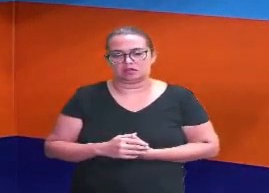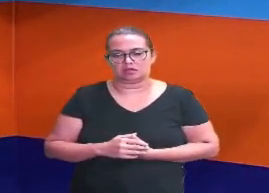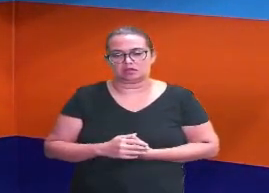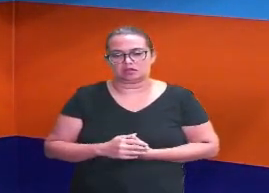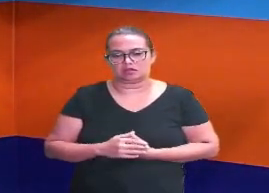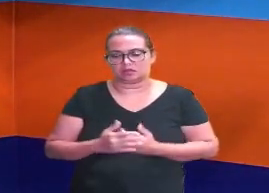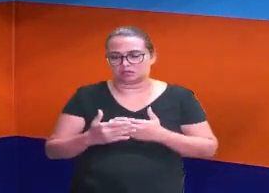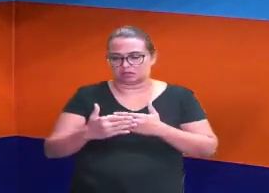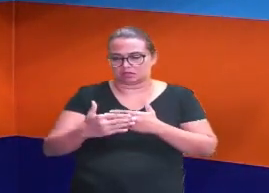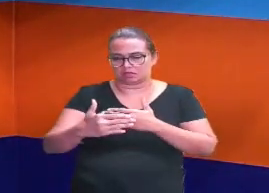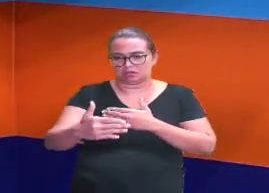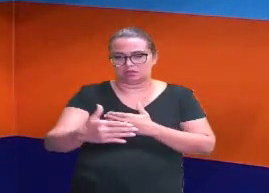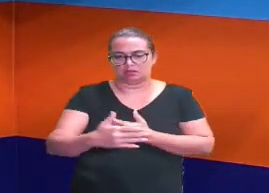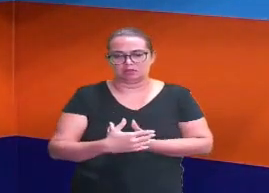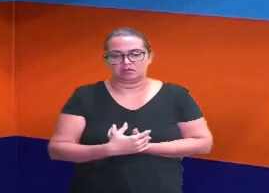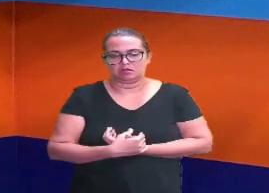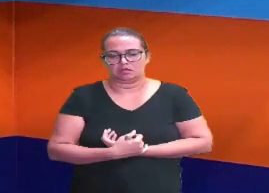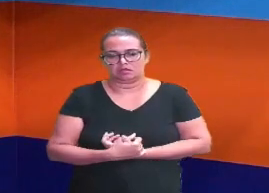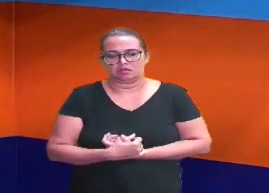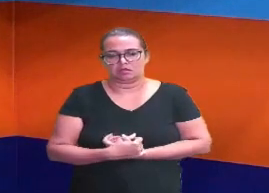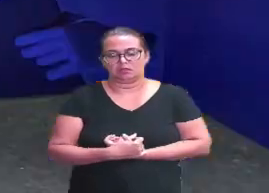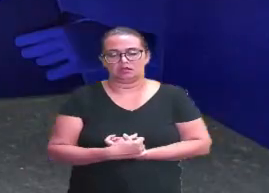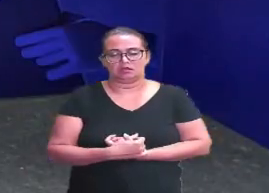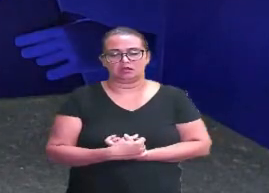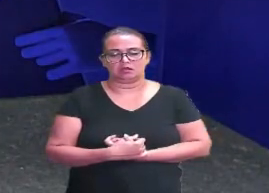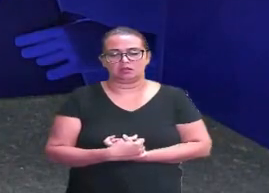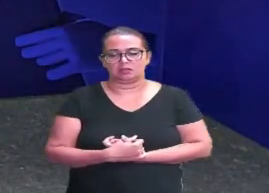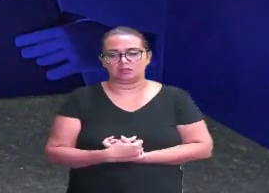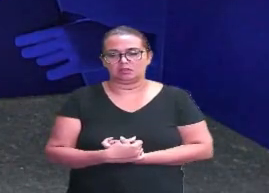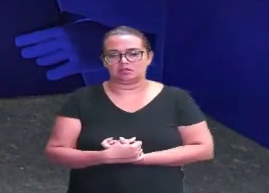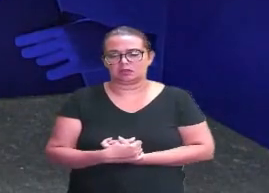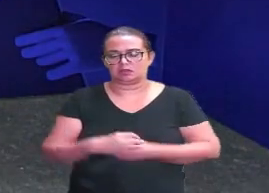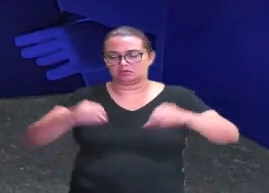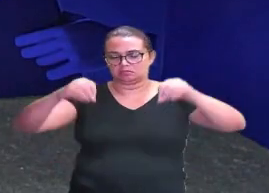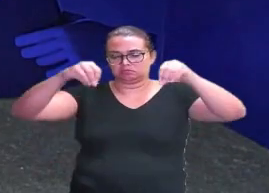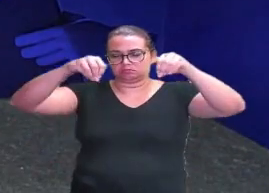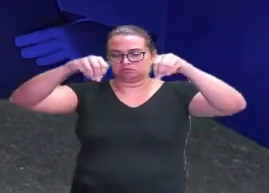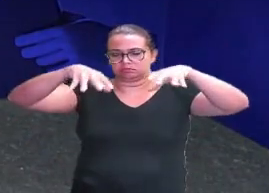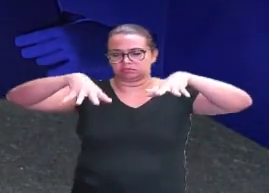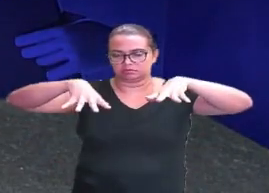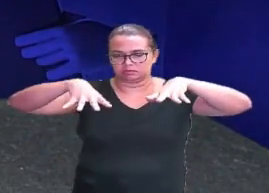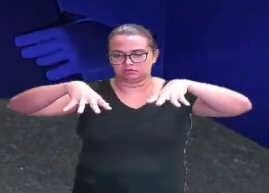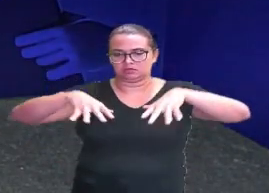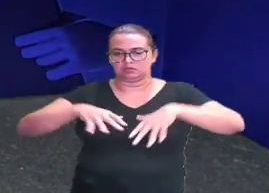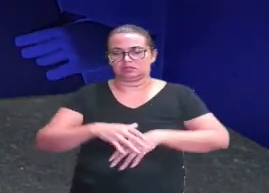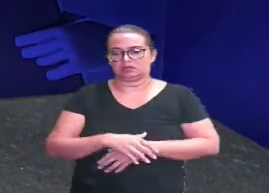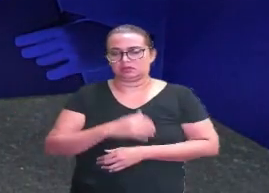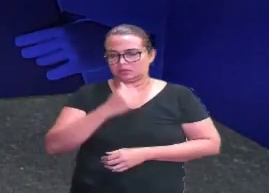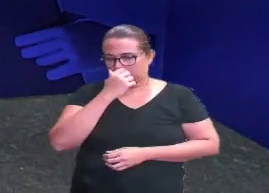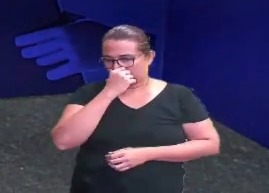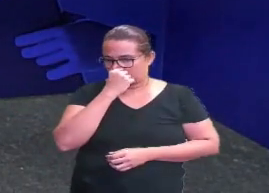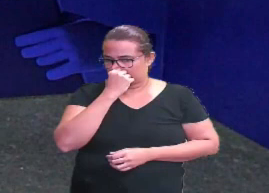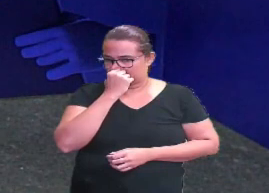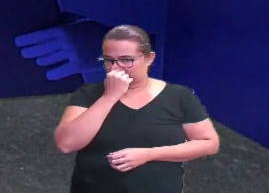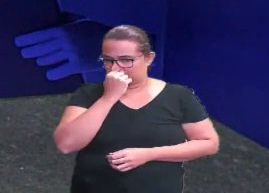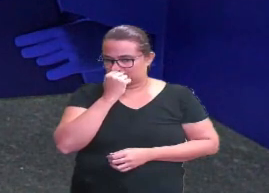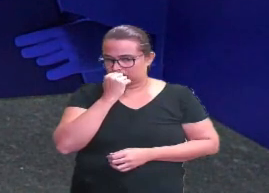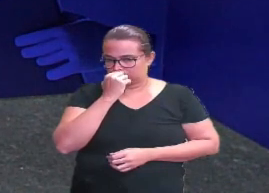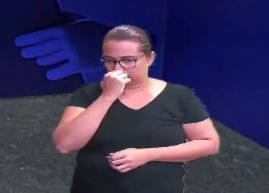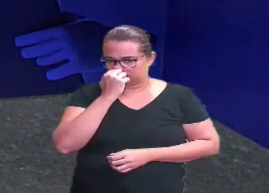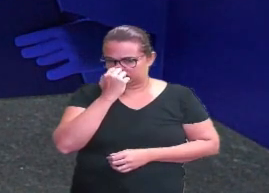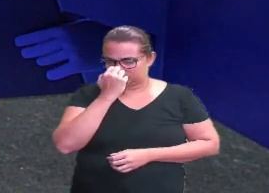o chão aqui do estúdio, tá bom? Aí a gente vai soltar os dois, ok? Da mesma altura aqui,